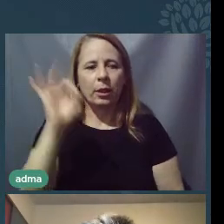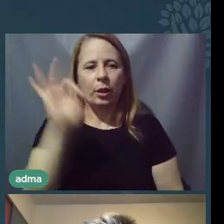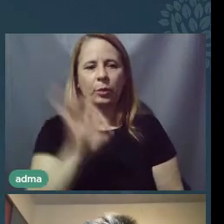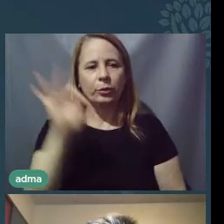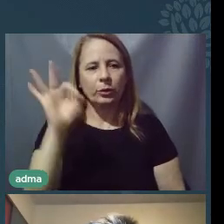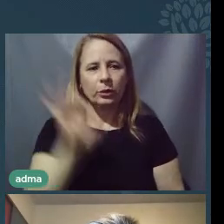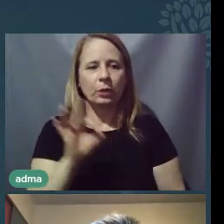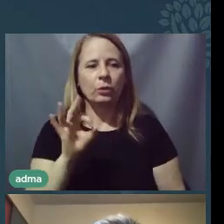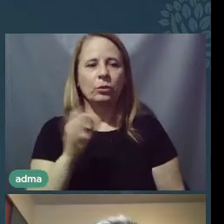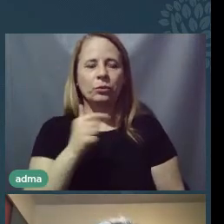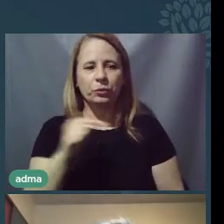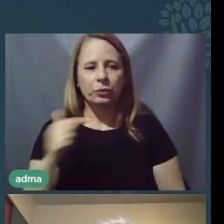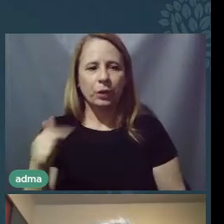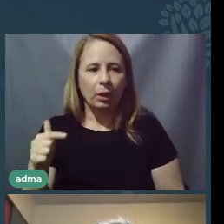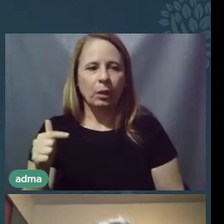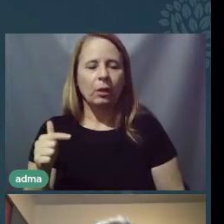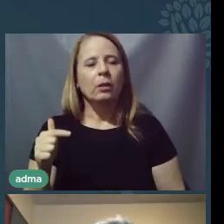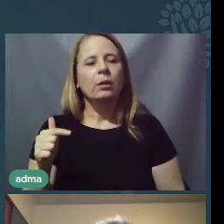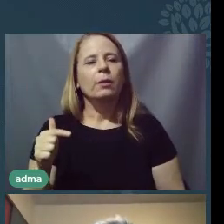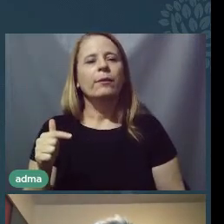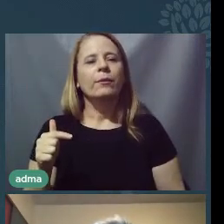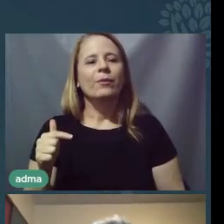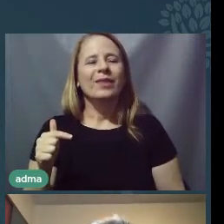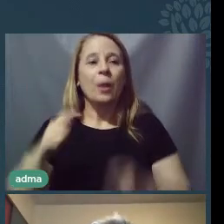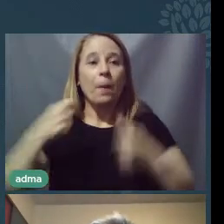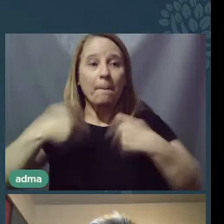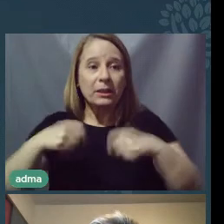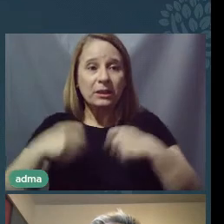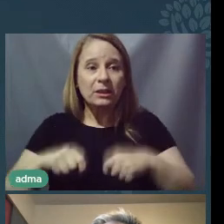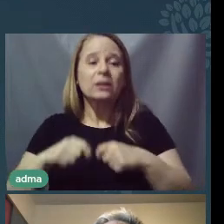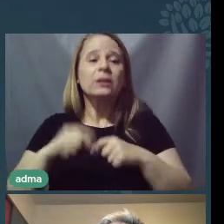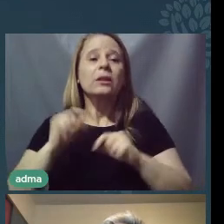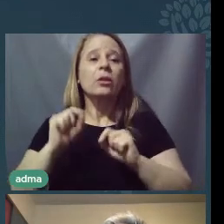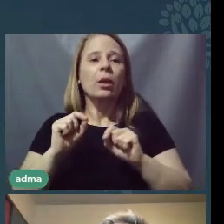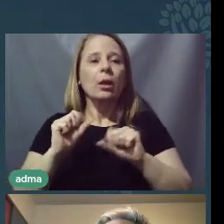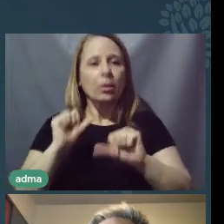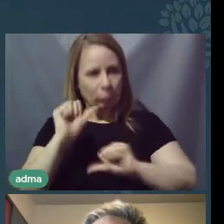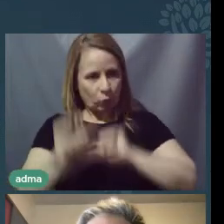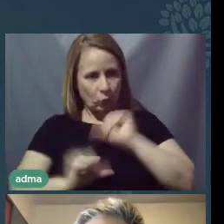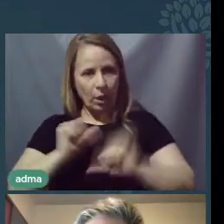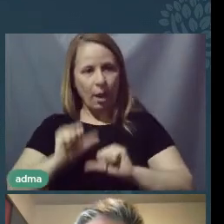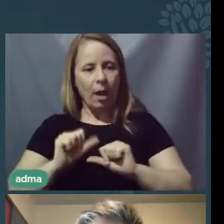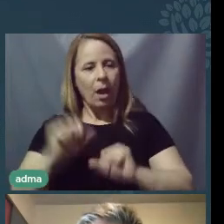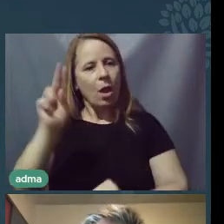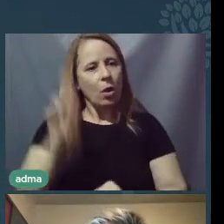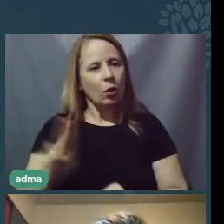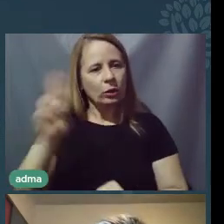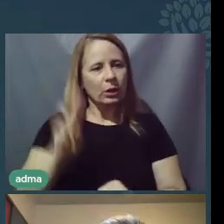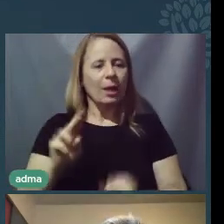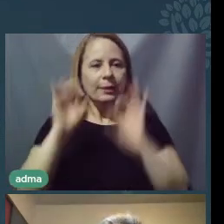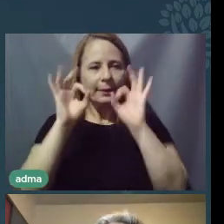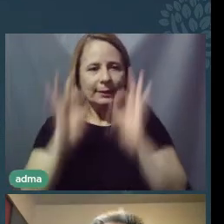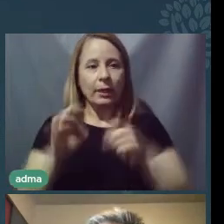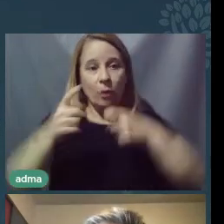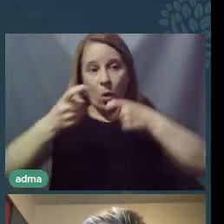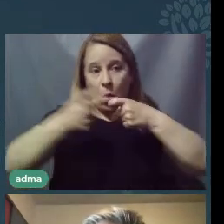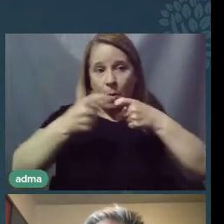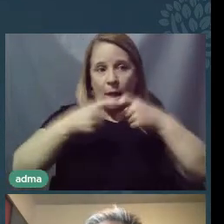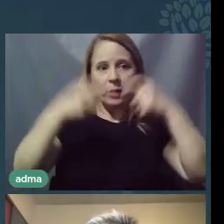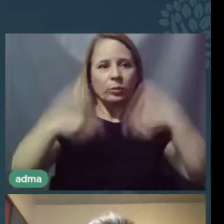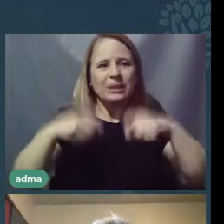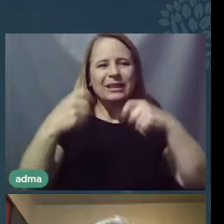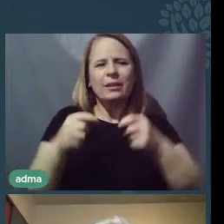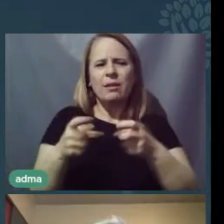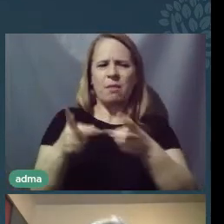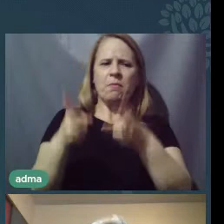a correção da técnica inalatória é um dos, eu diria, faz parte da anamnese do médico e faz